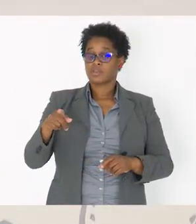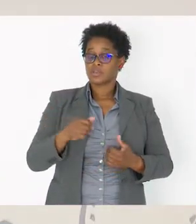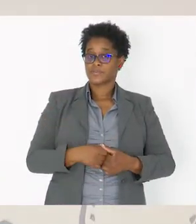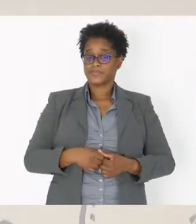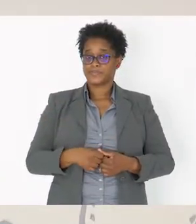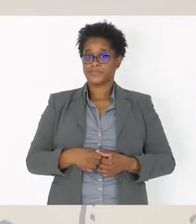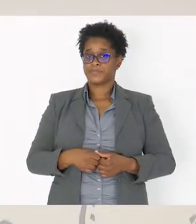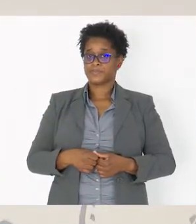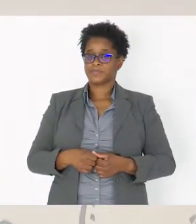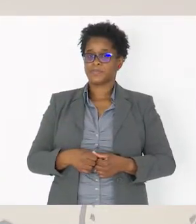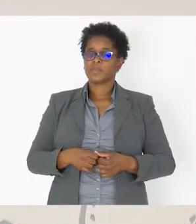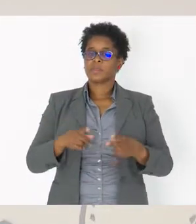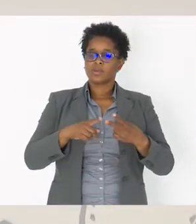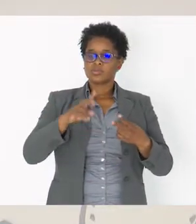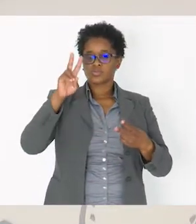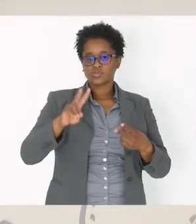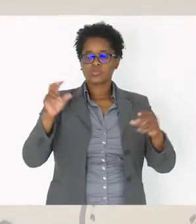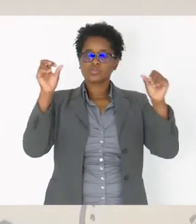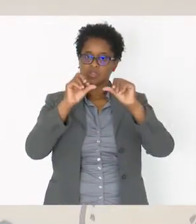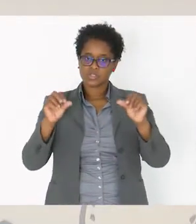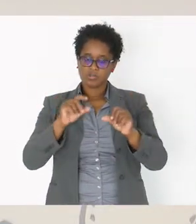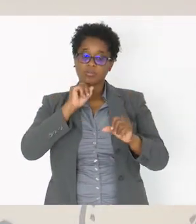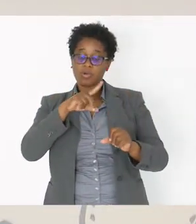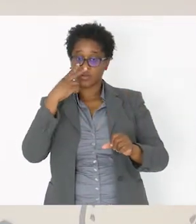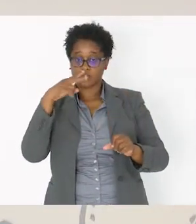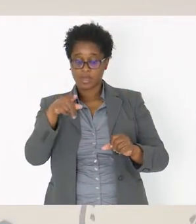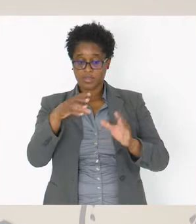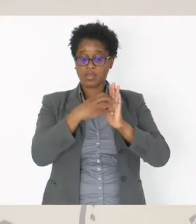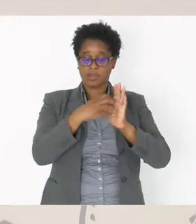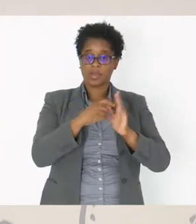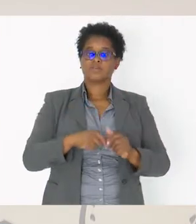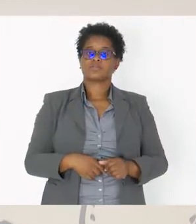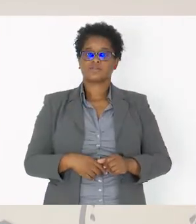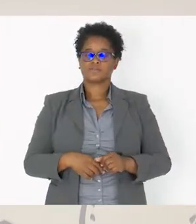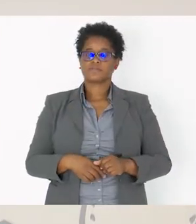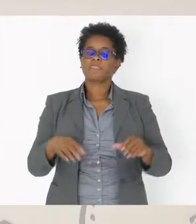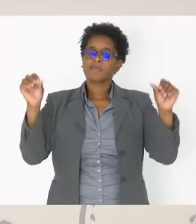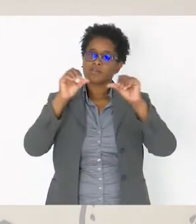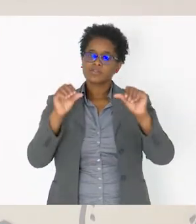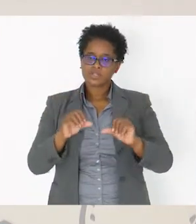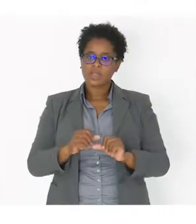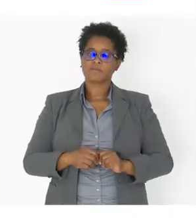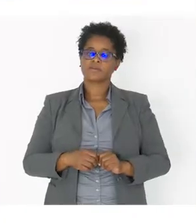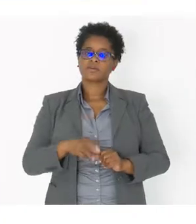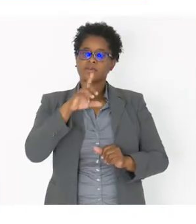E o segundo sistema, como podem ver esta imagem, não é? É o